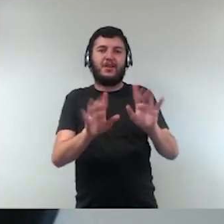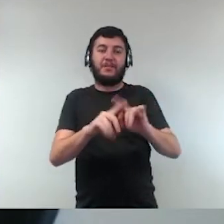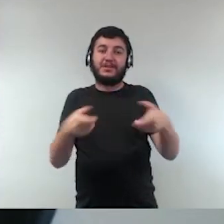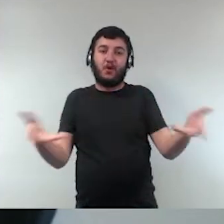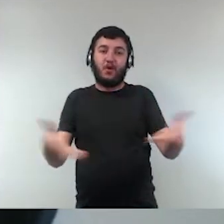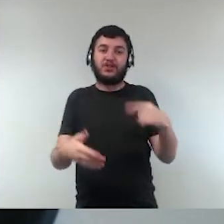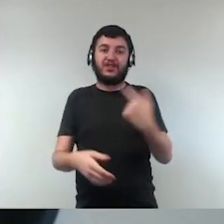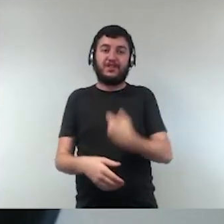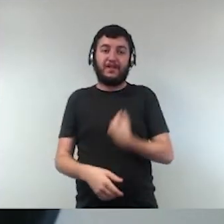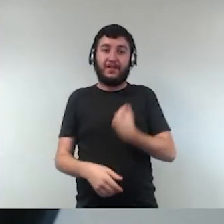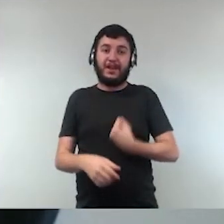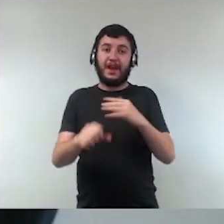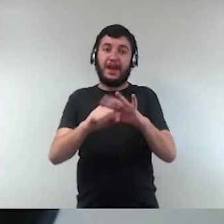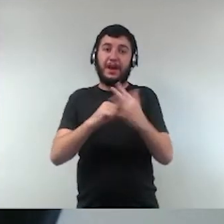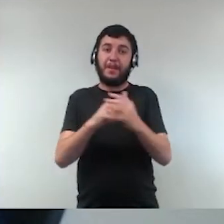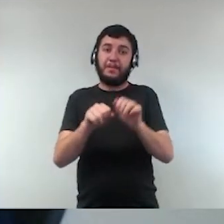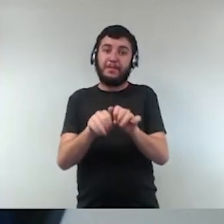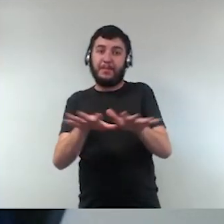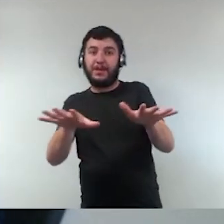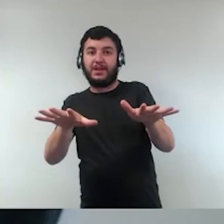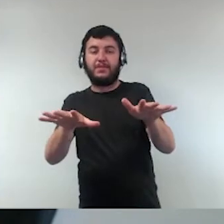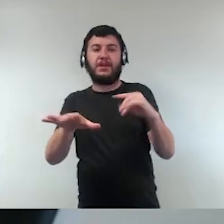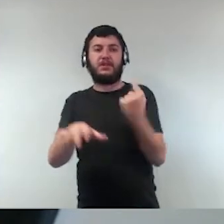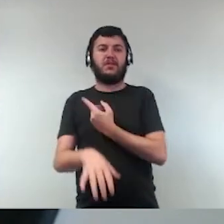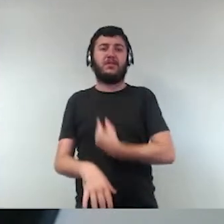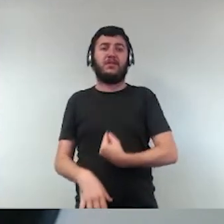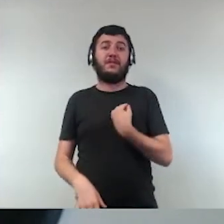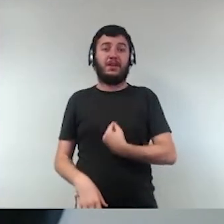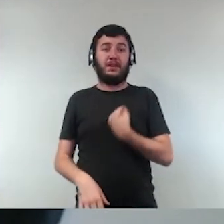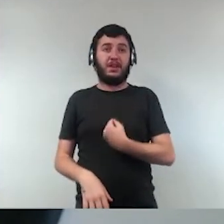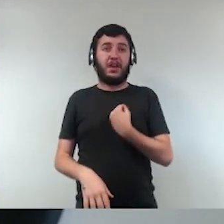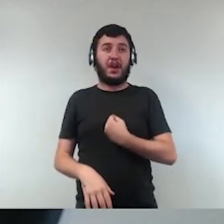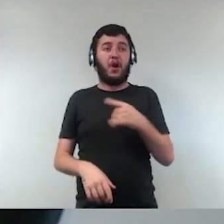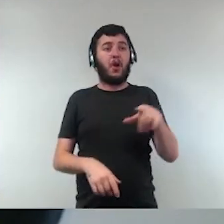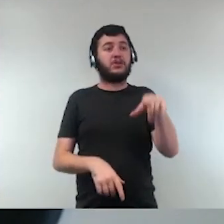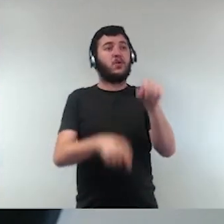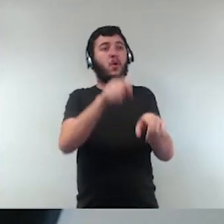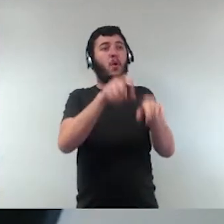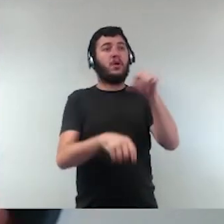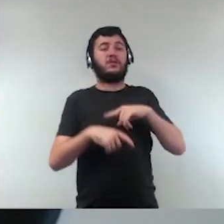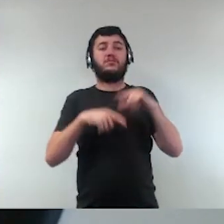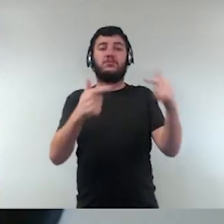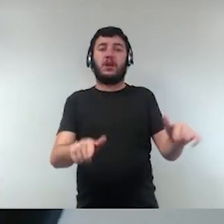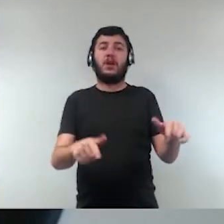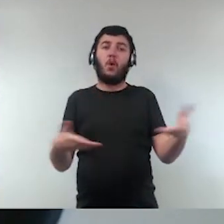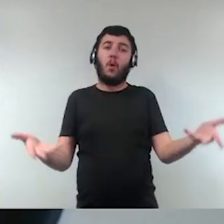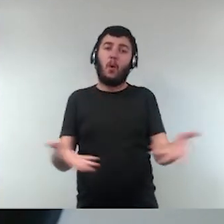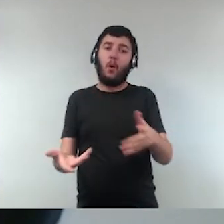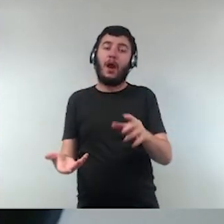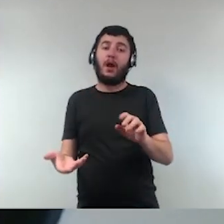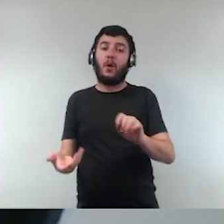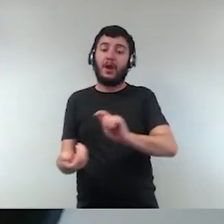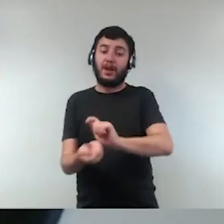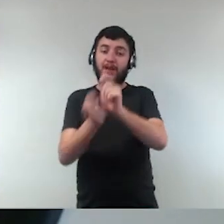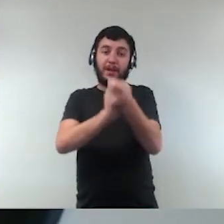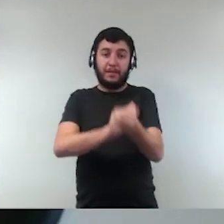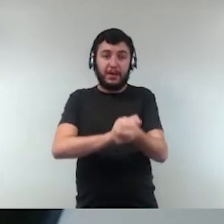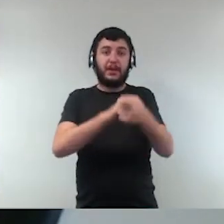nenhuma opção. Outra opção, ou nós nos adaptamos a esses recursos e passamos a fazer